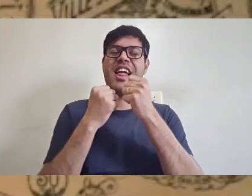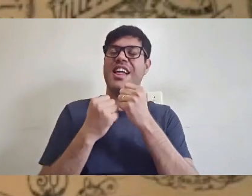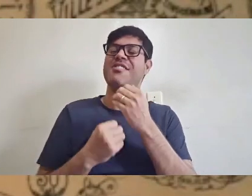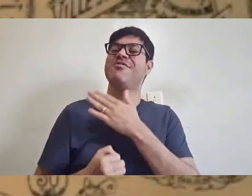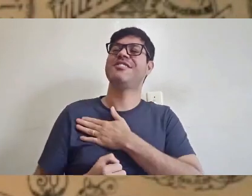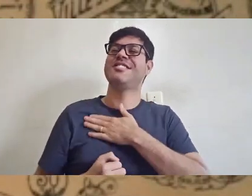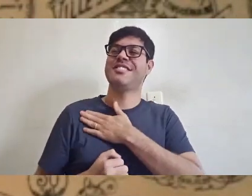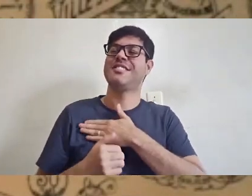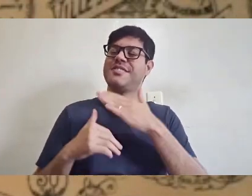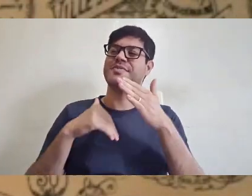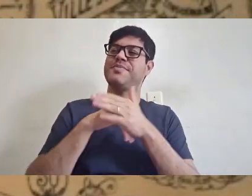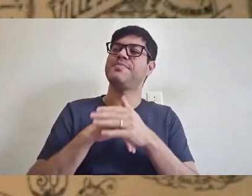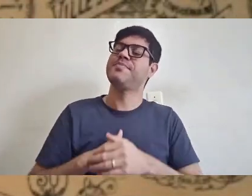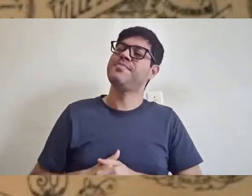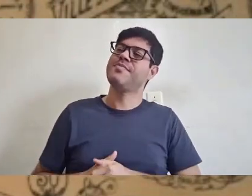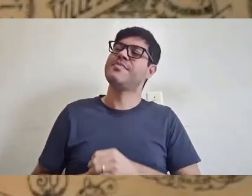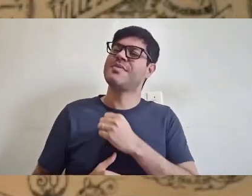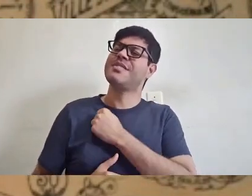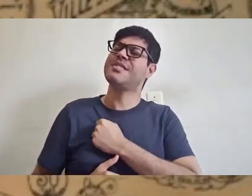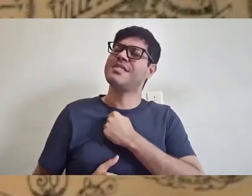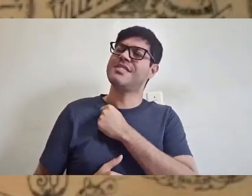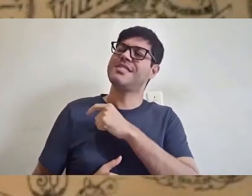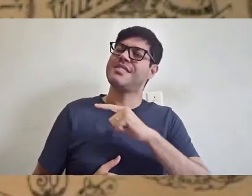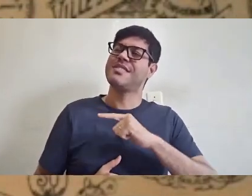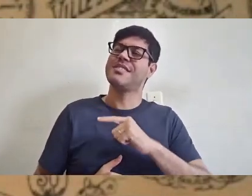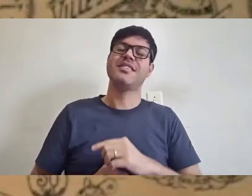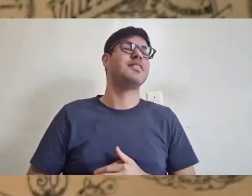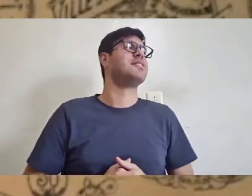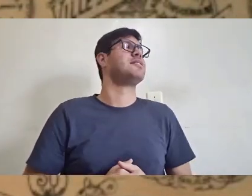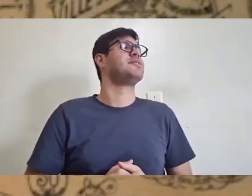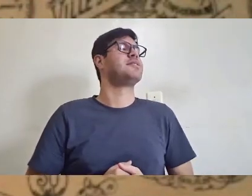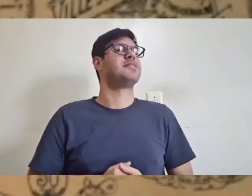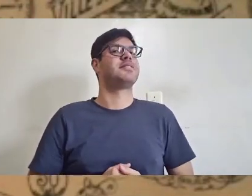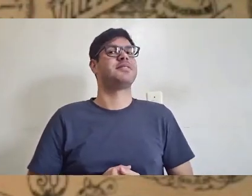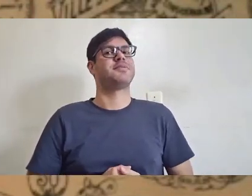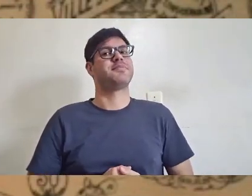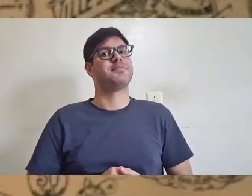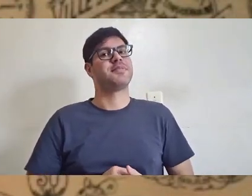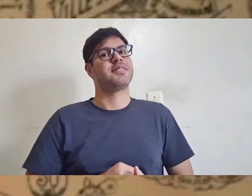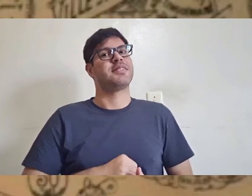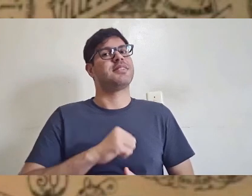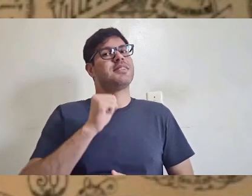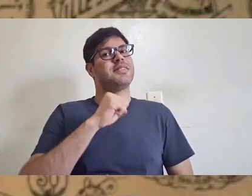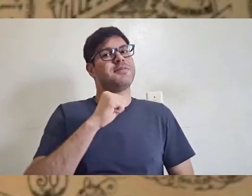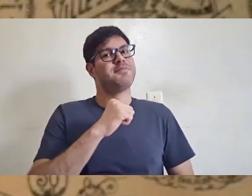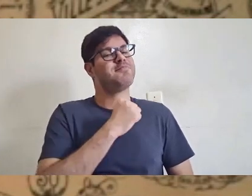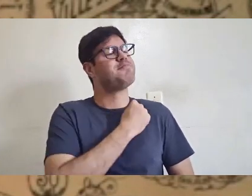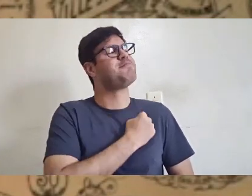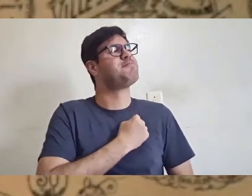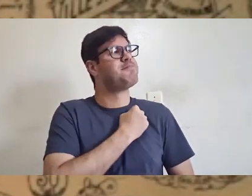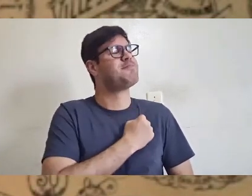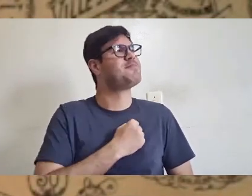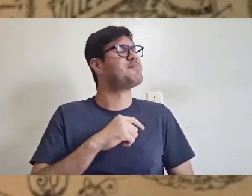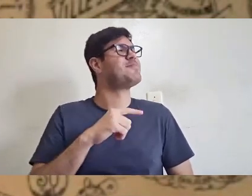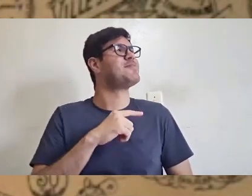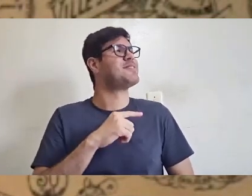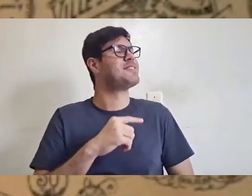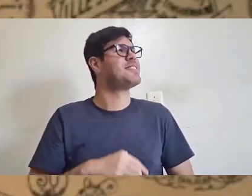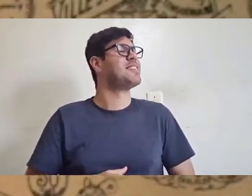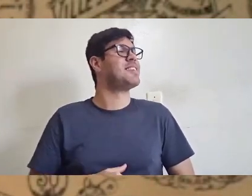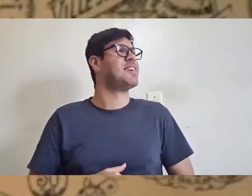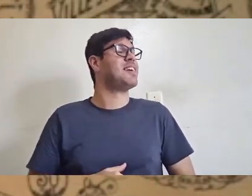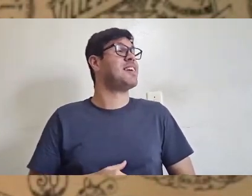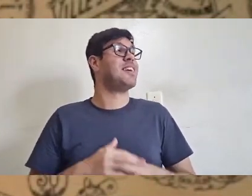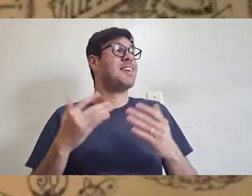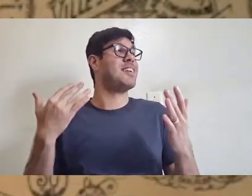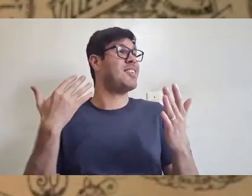né? E você tem saudade da galera, Pedro? Eu tenho, viu, Júlio? De vez em quando. Você sabe que ainda hoje, né, eu sou fissurado em